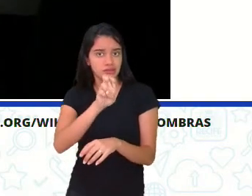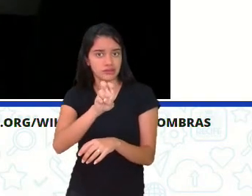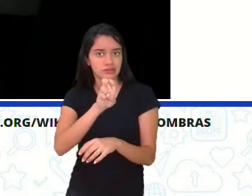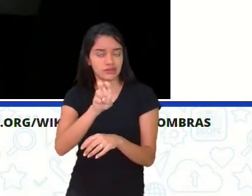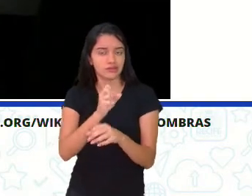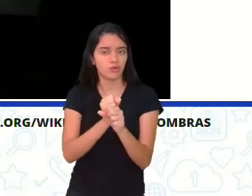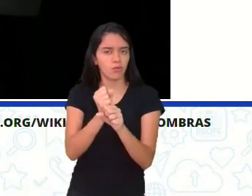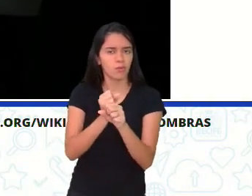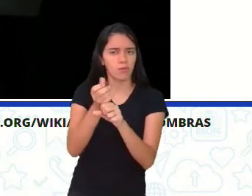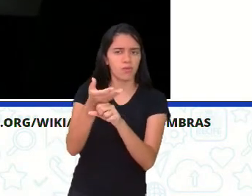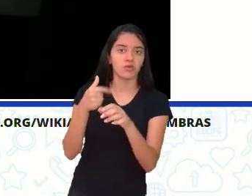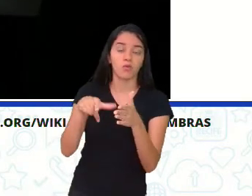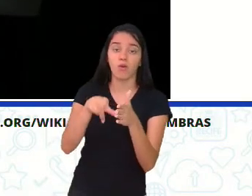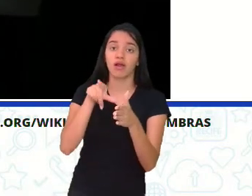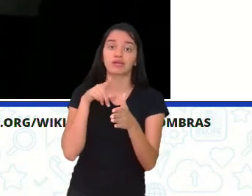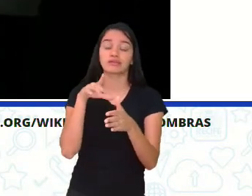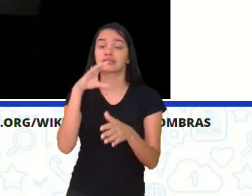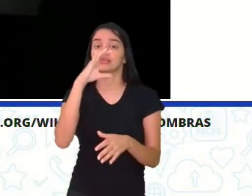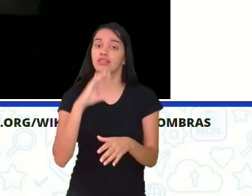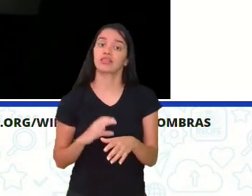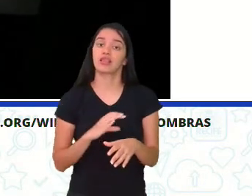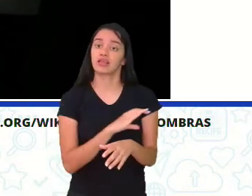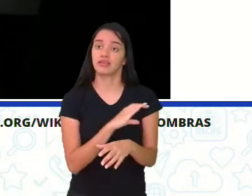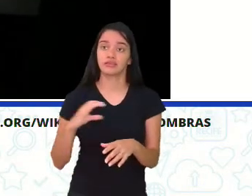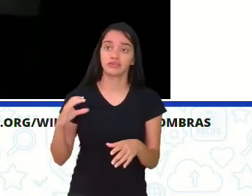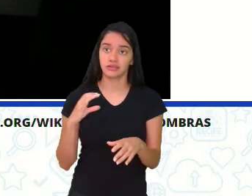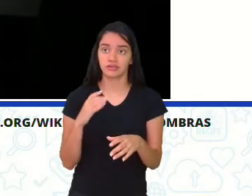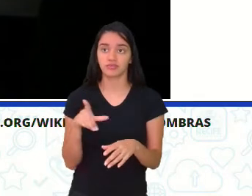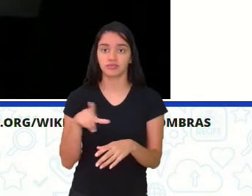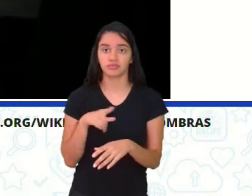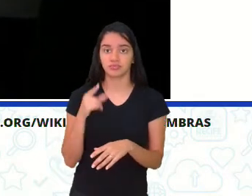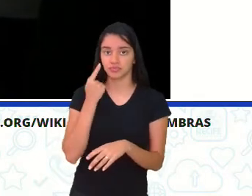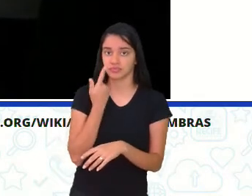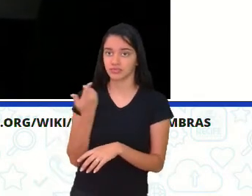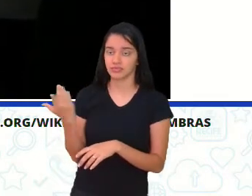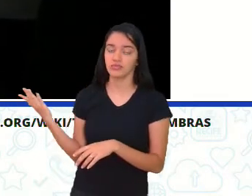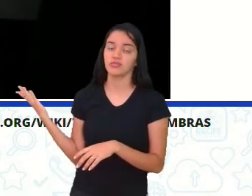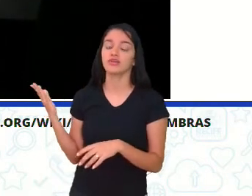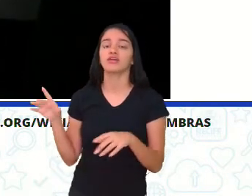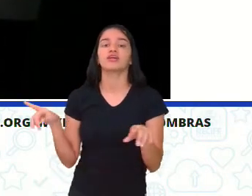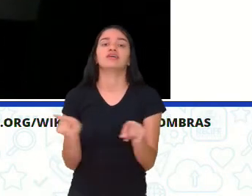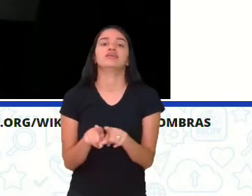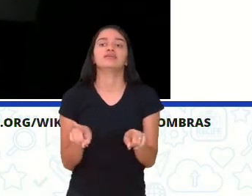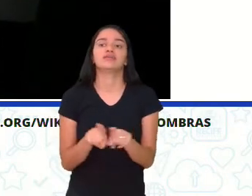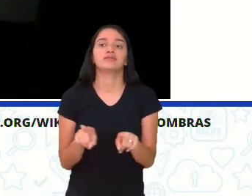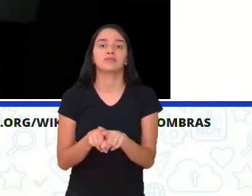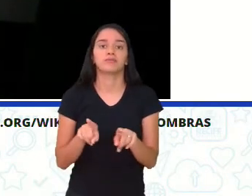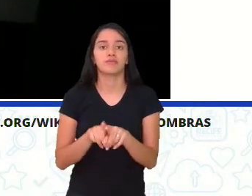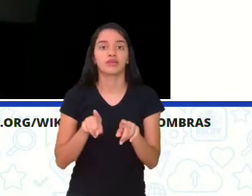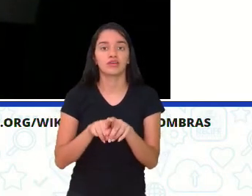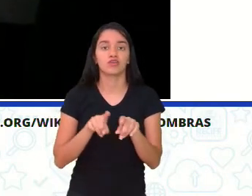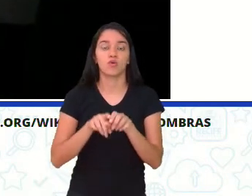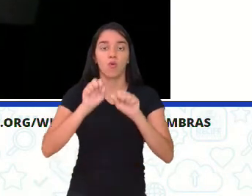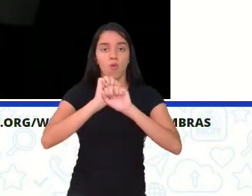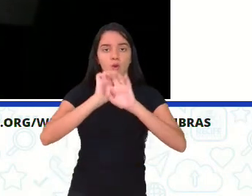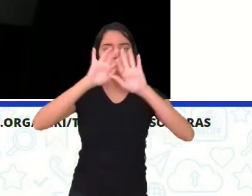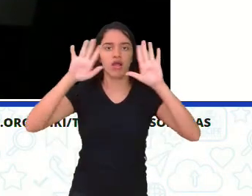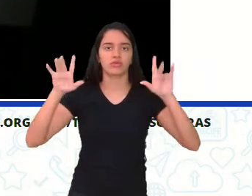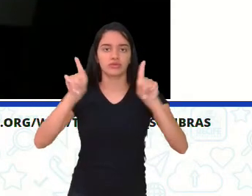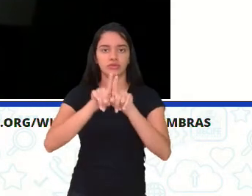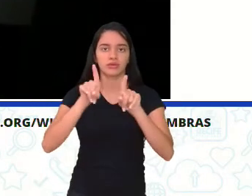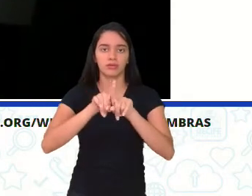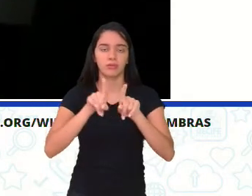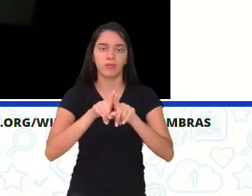na manipulação de um bonequinho de varas entre uma luz e uma tela. O que faz com que